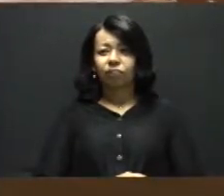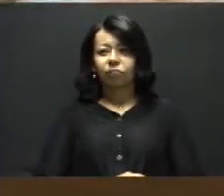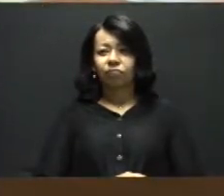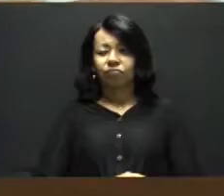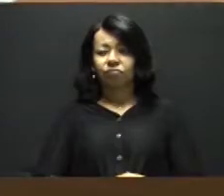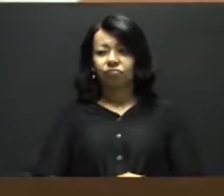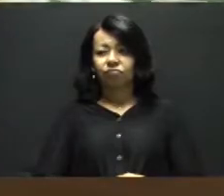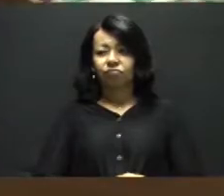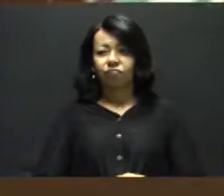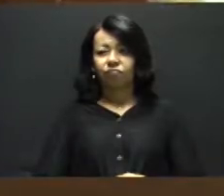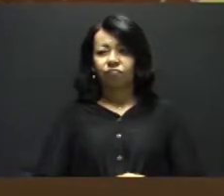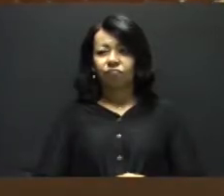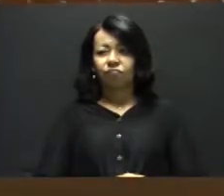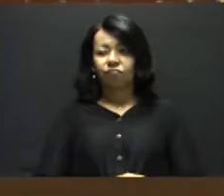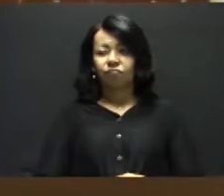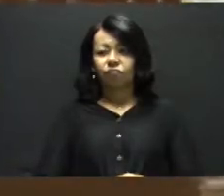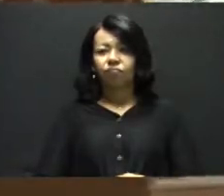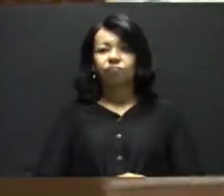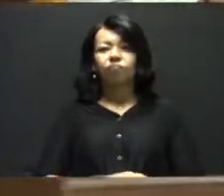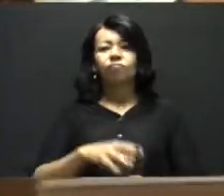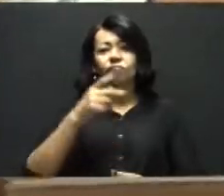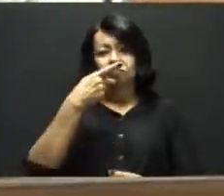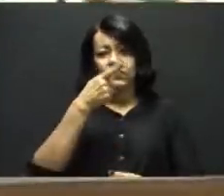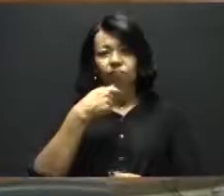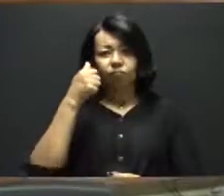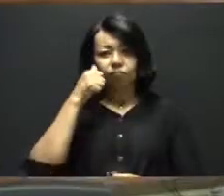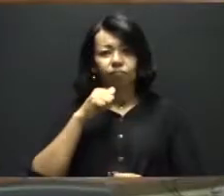você dá pra lá homenageada